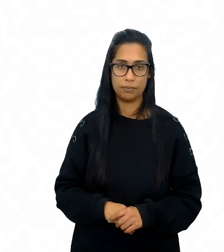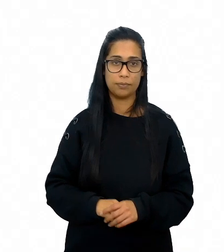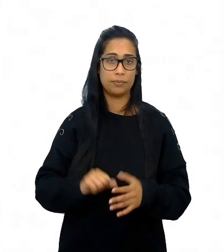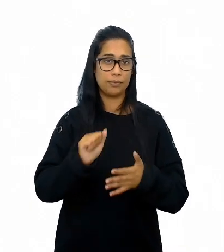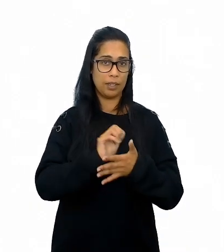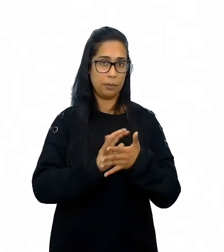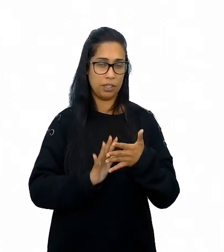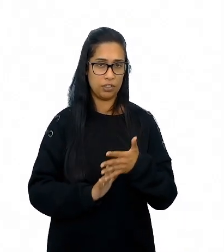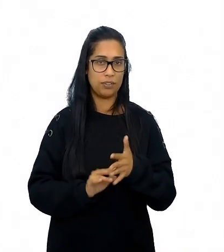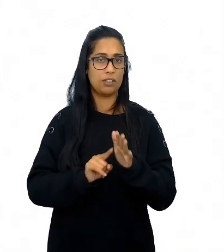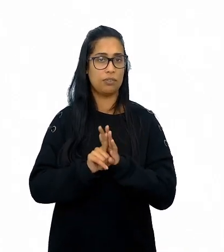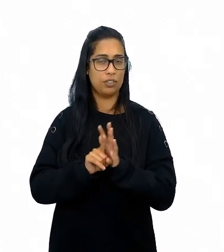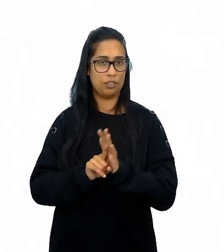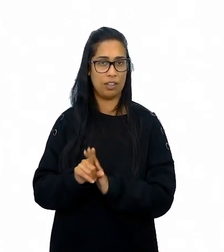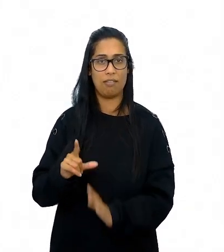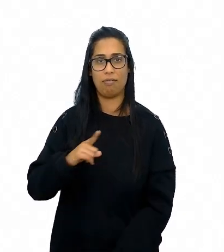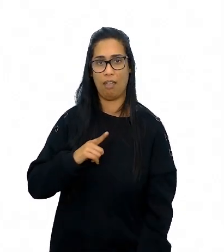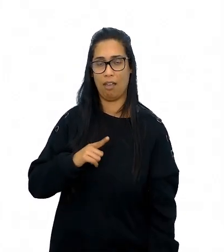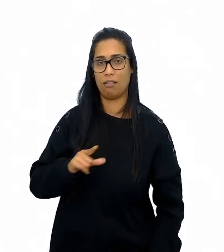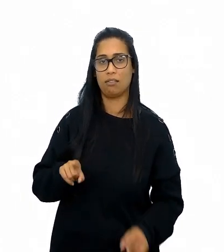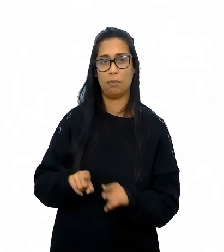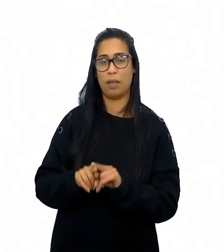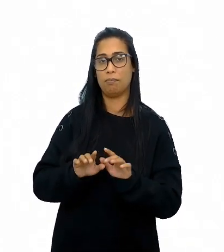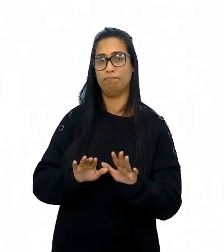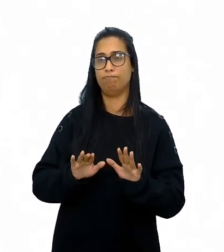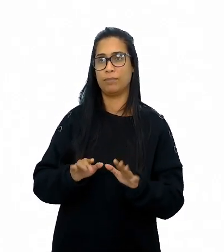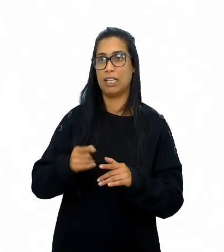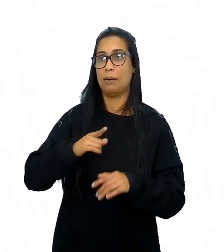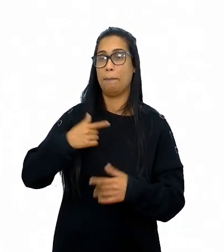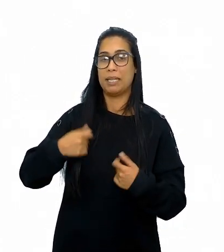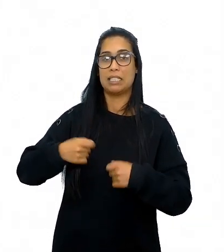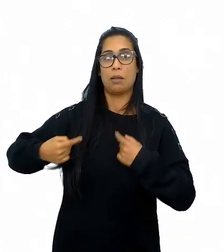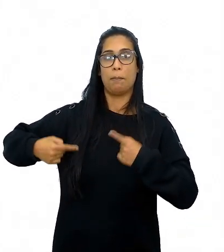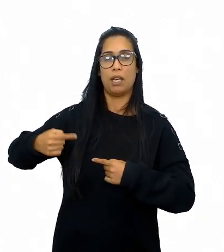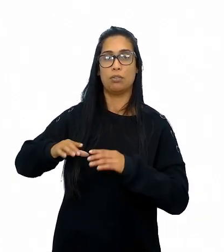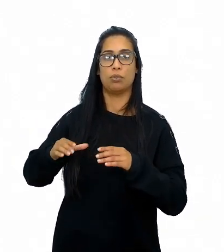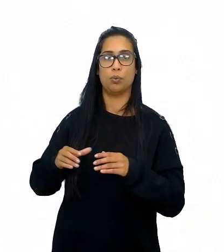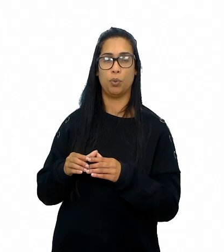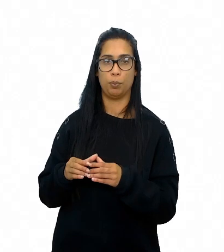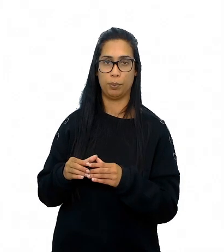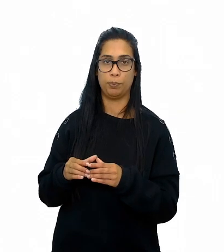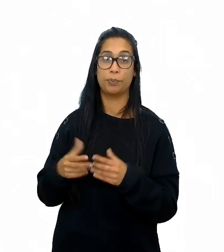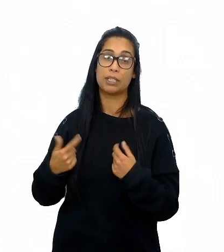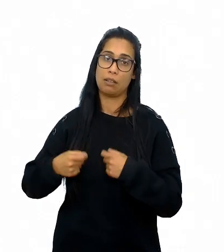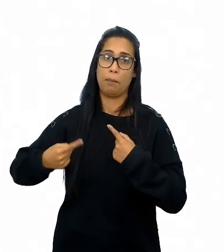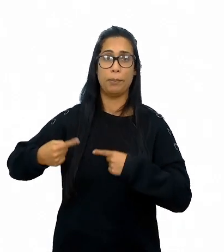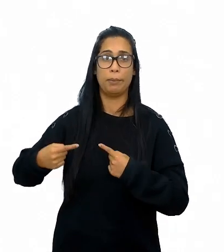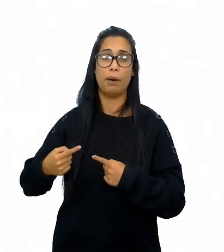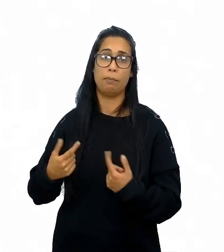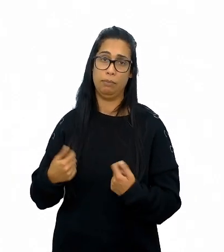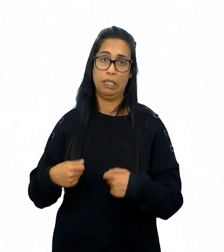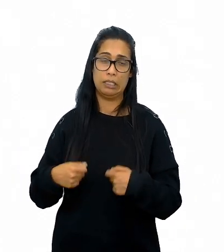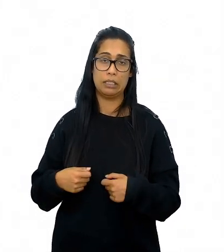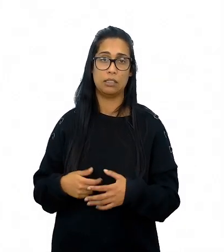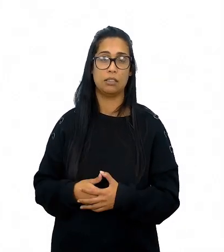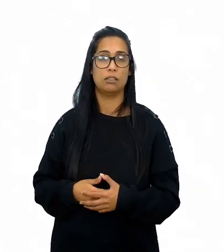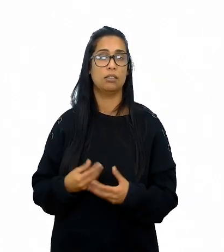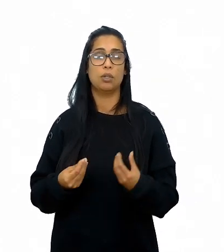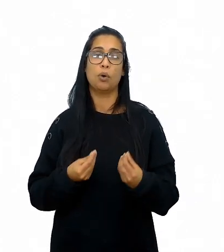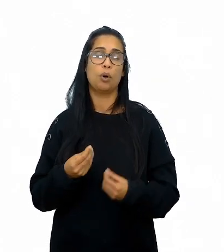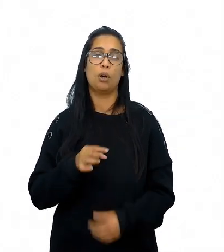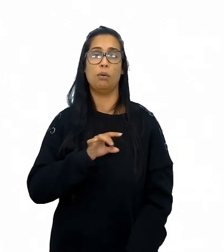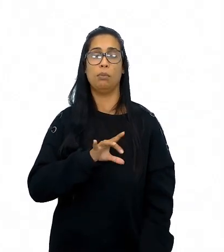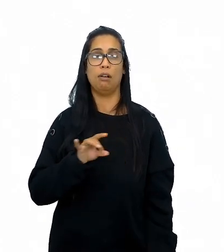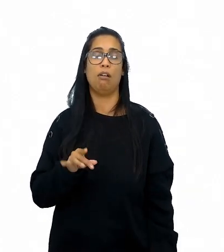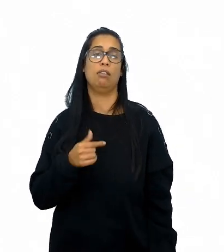atividade investigativa também exige uma discussão em grupo, é claro, né? E a reflexão sobre o processo, como eu também já